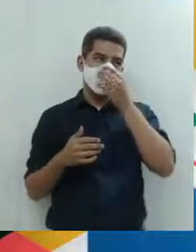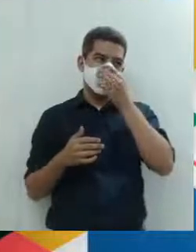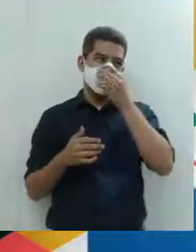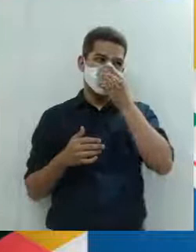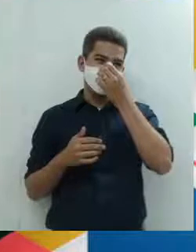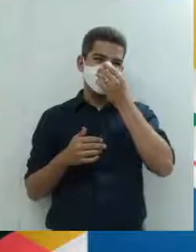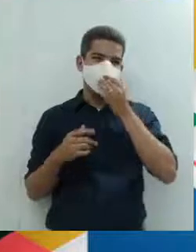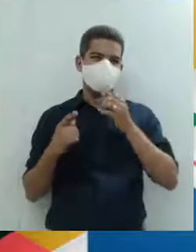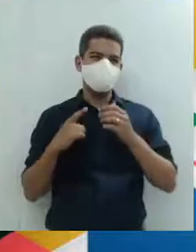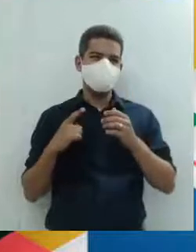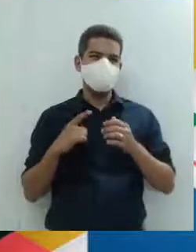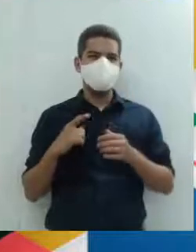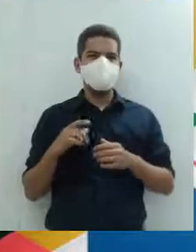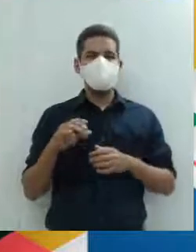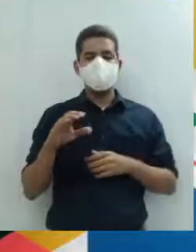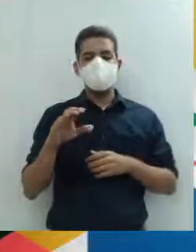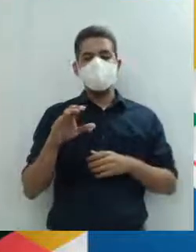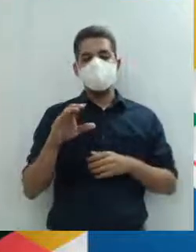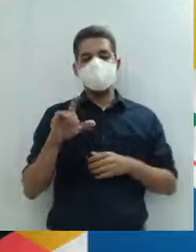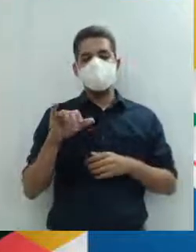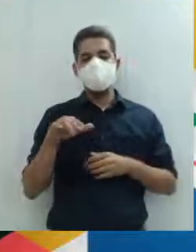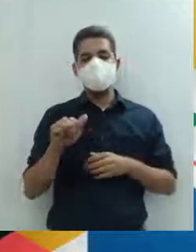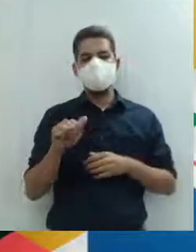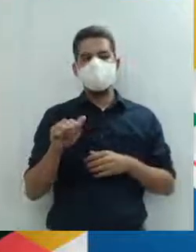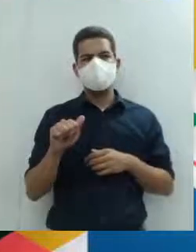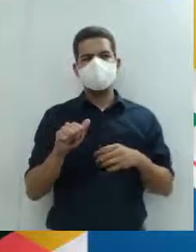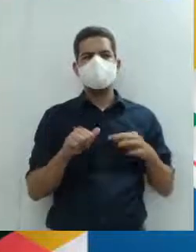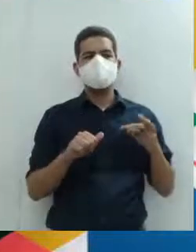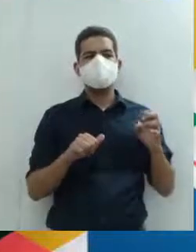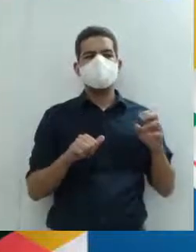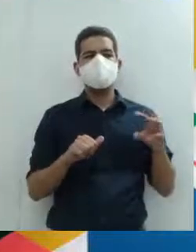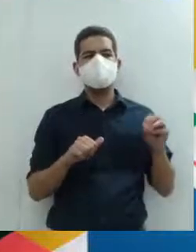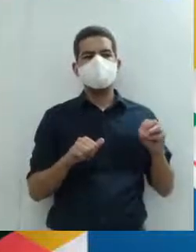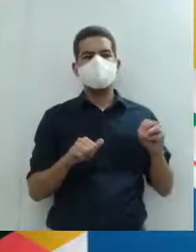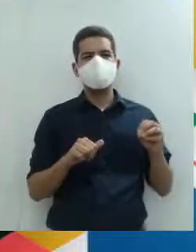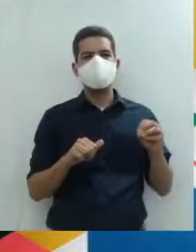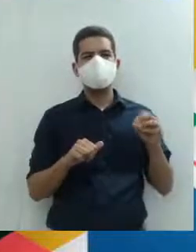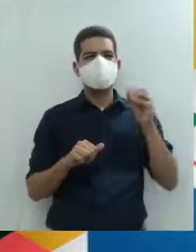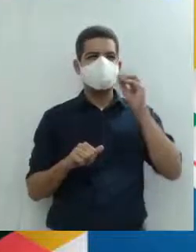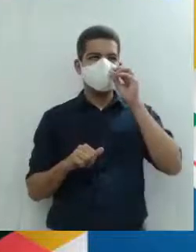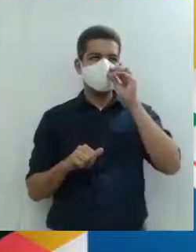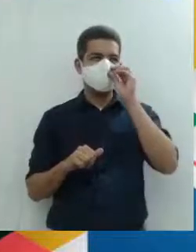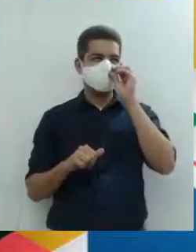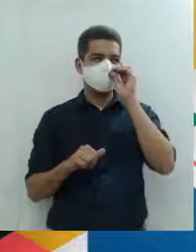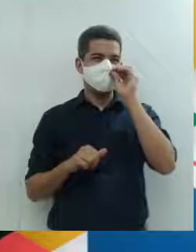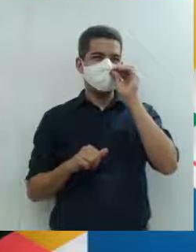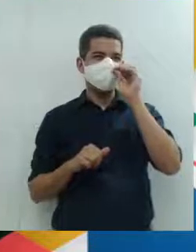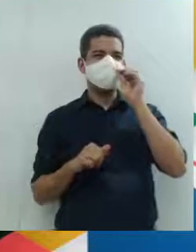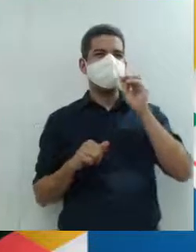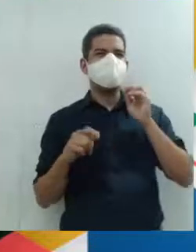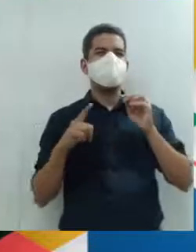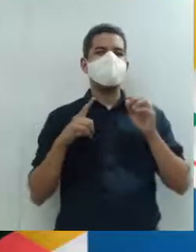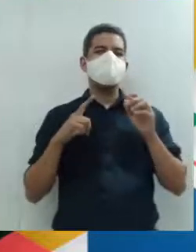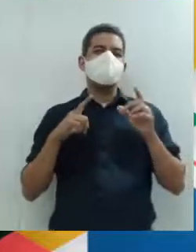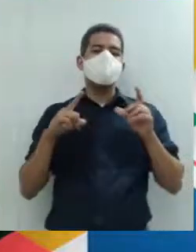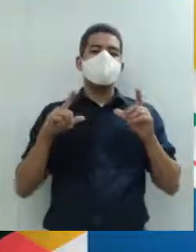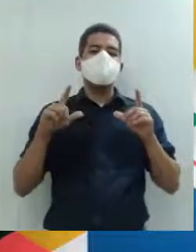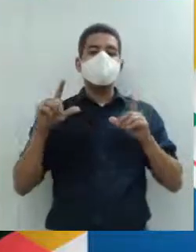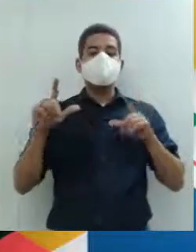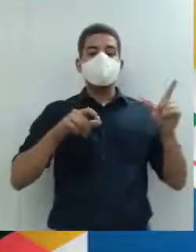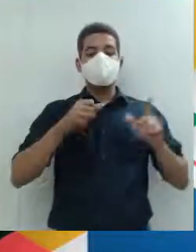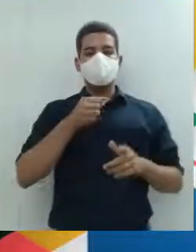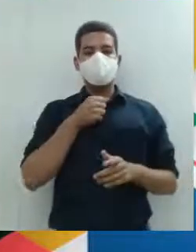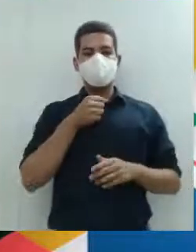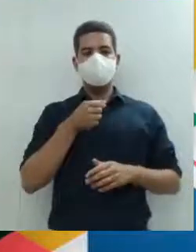diferença entre clima e tempo, né? O que é clima, o que é tempo? Quando a gente está assistindo lá a televisão, está assistindo o jornal, geralmente a gente vai